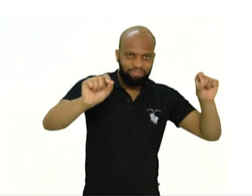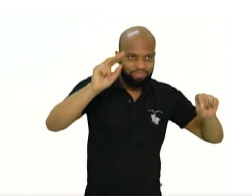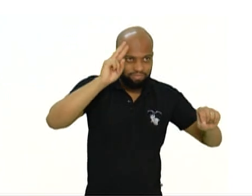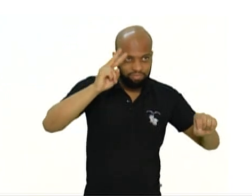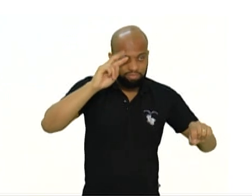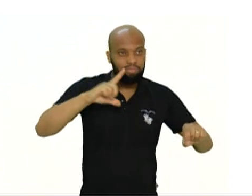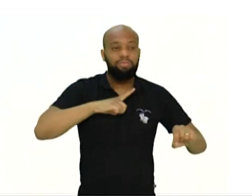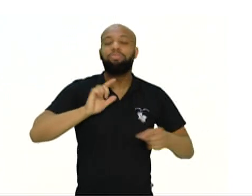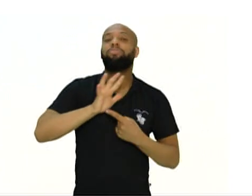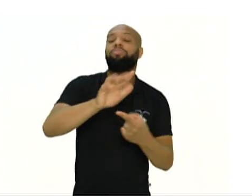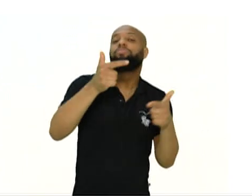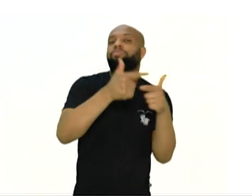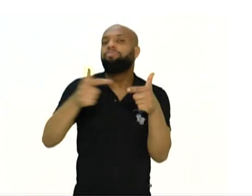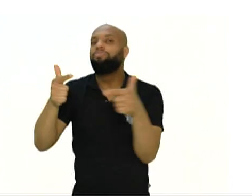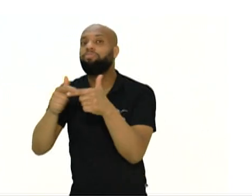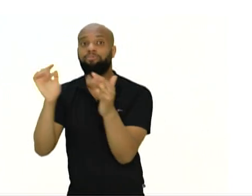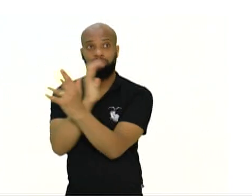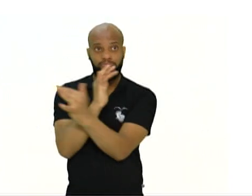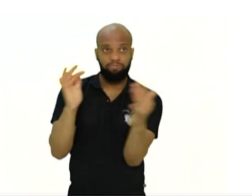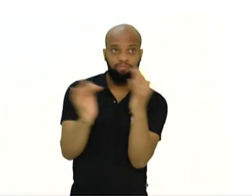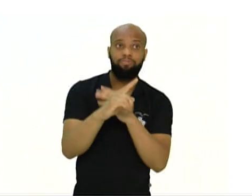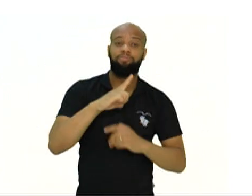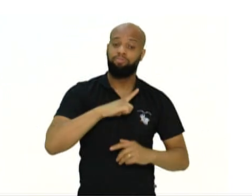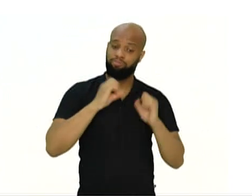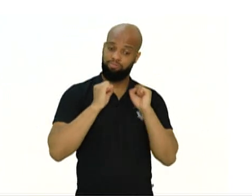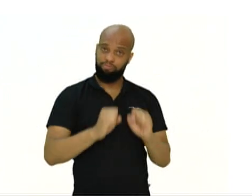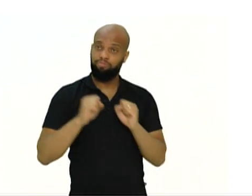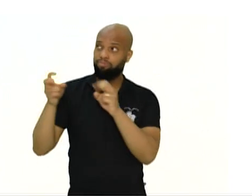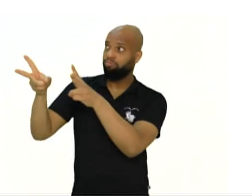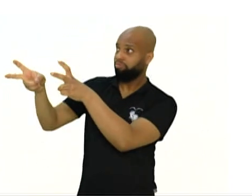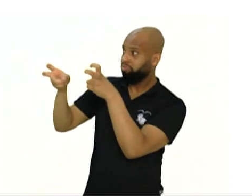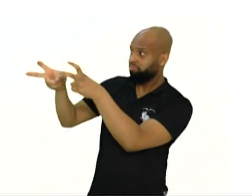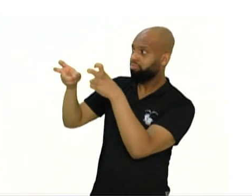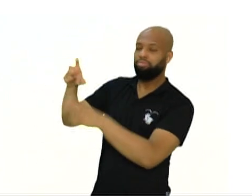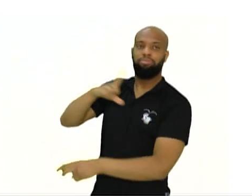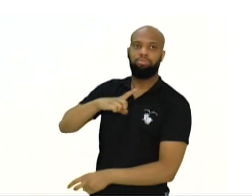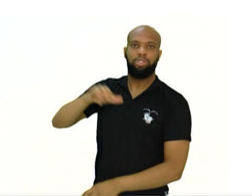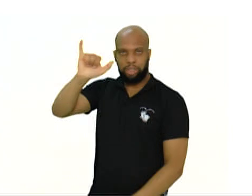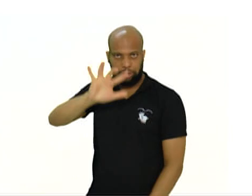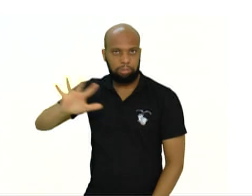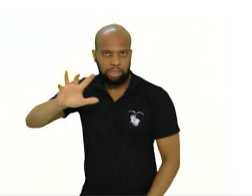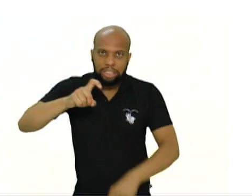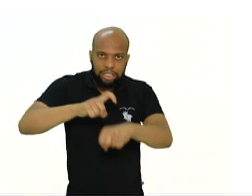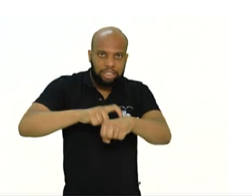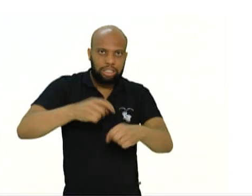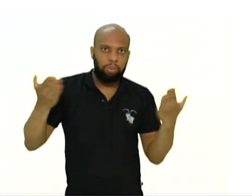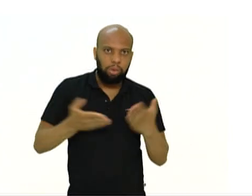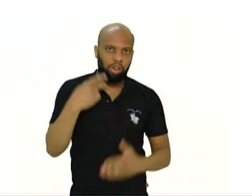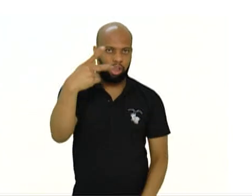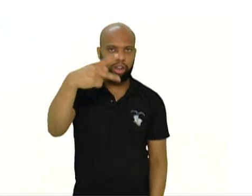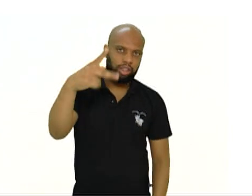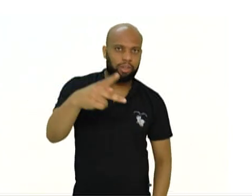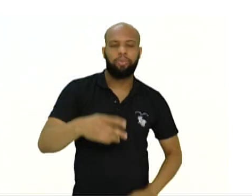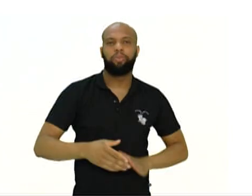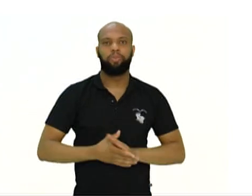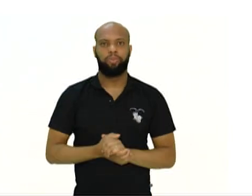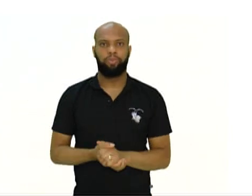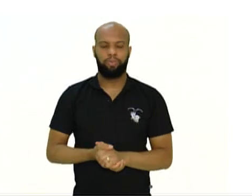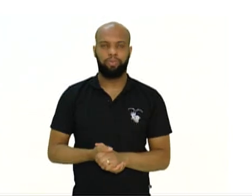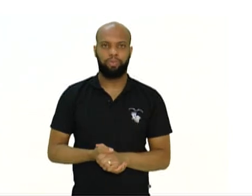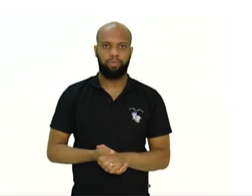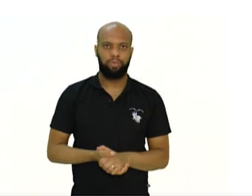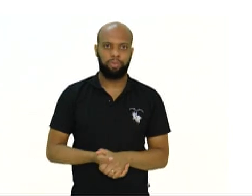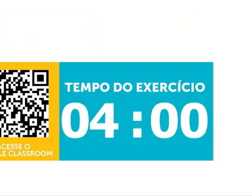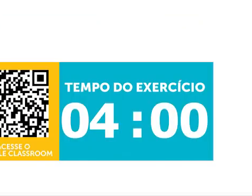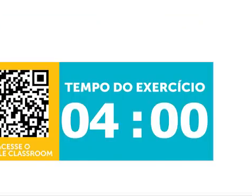e citar os problemas urbanos que podem ser observados nessa imagem. Agora a atividade é com